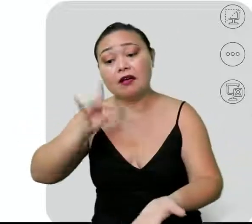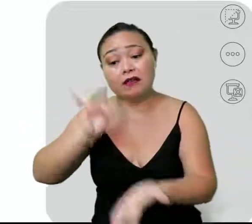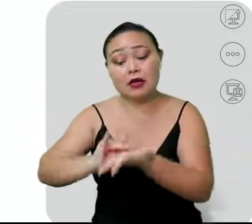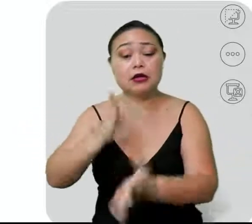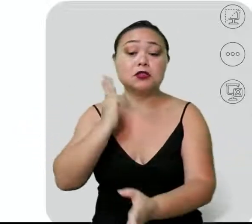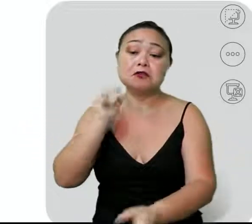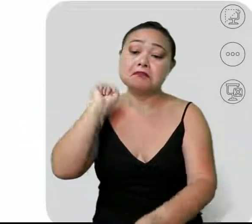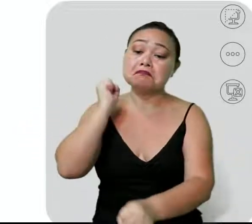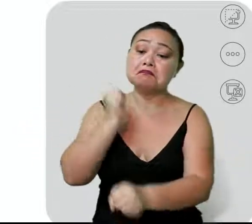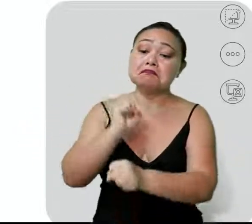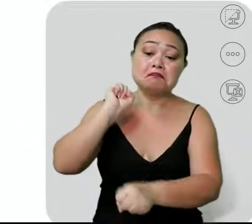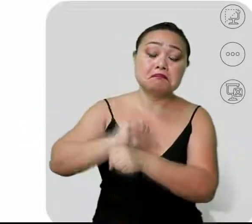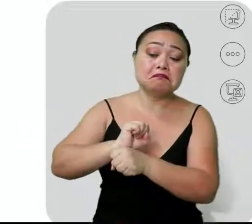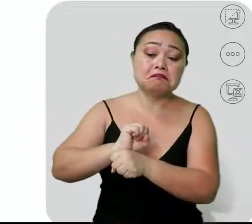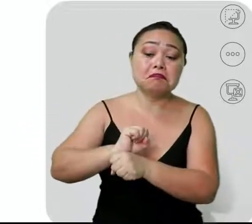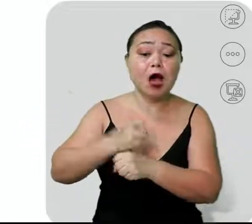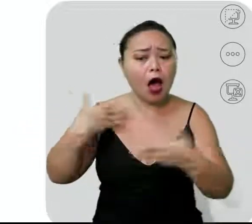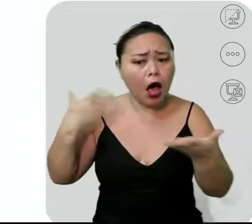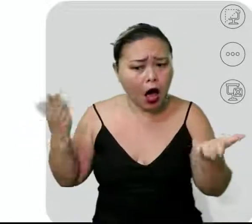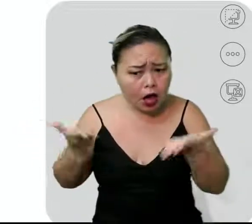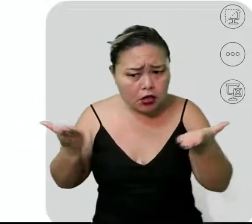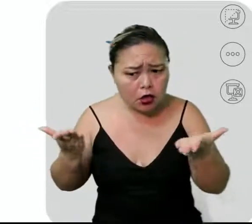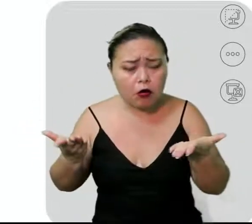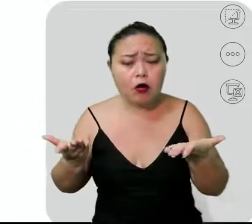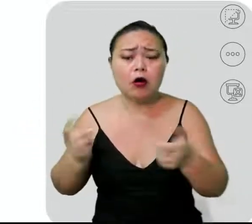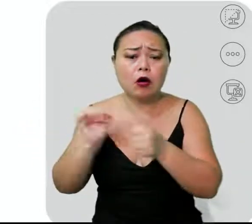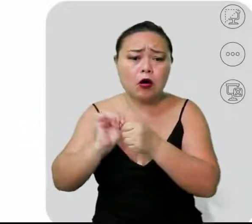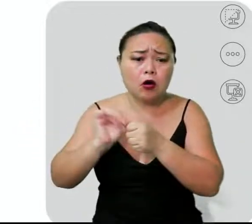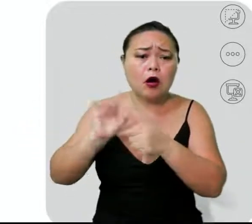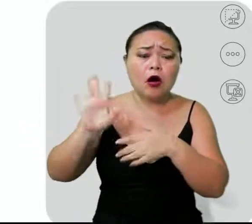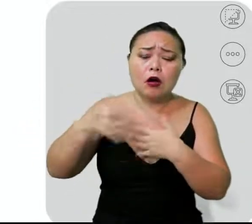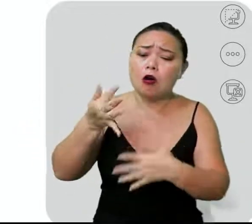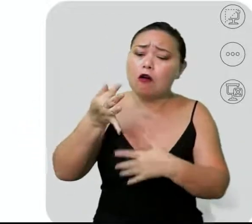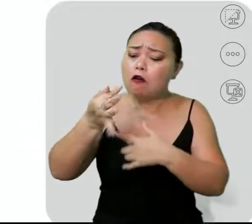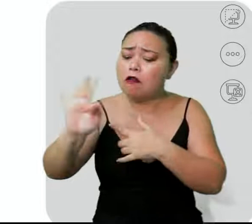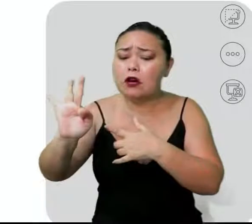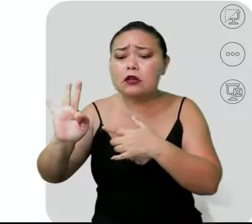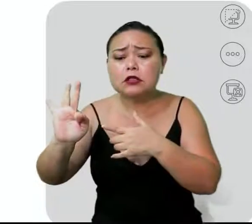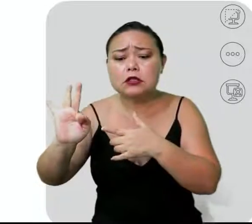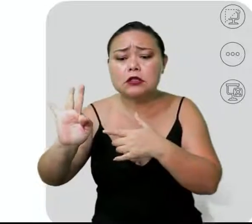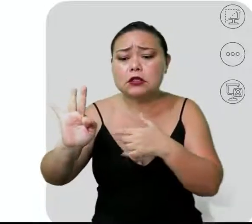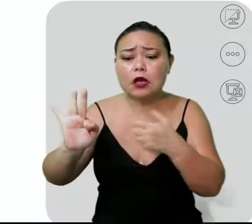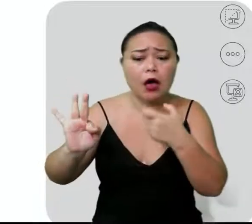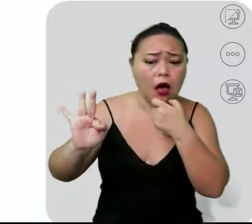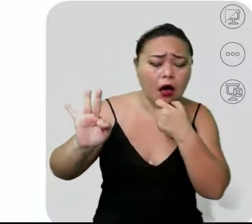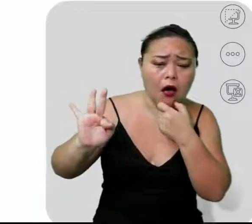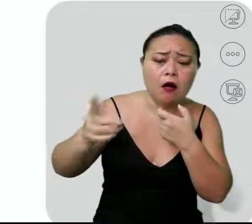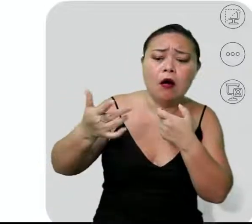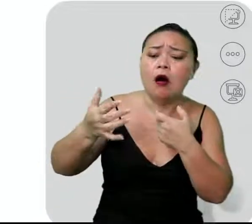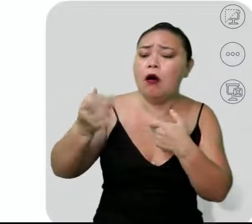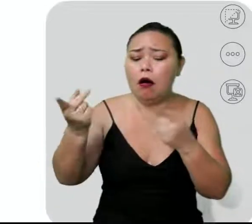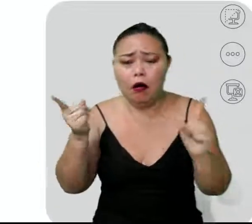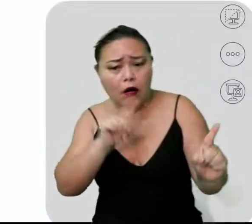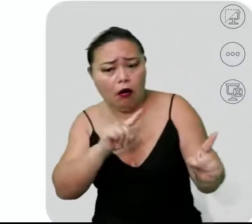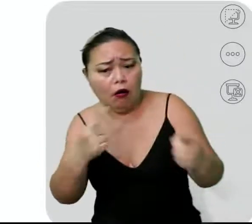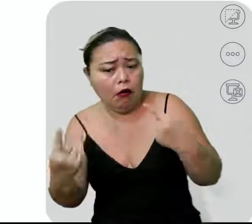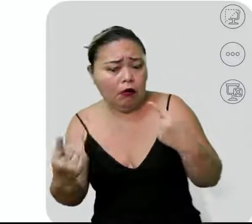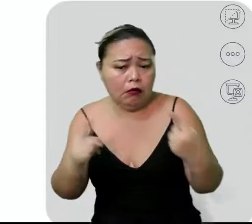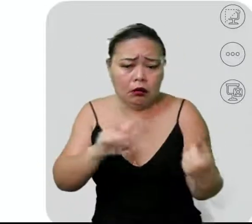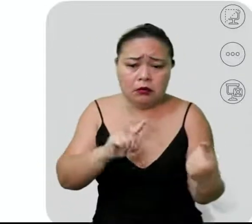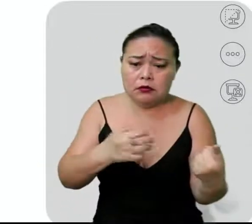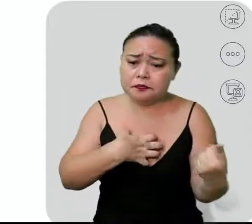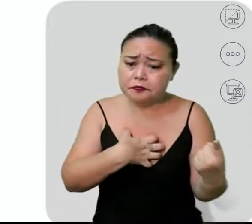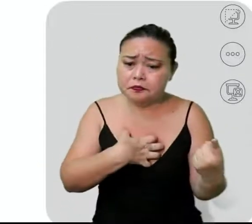e até hoje é assim tá os processos têm certo remorsos dos Ingleses e os ingleses os